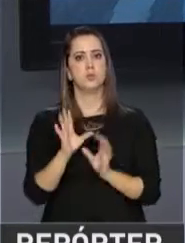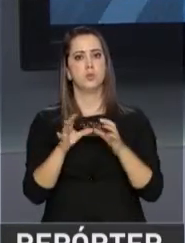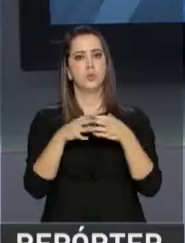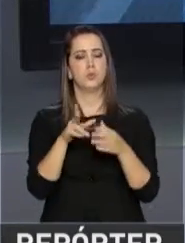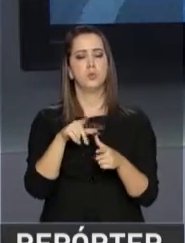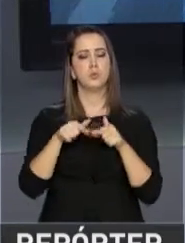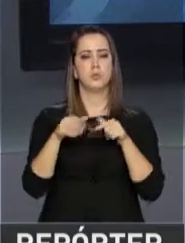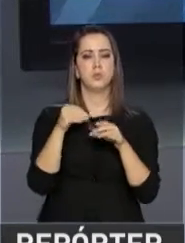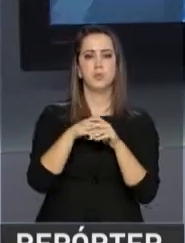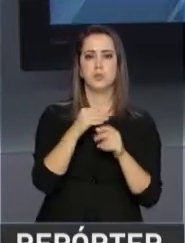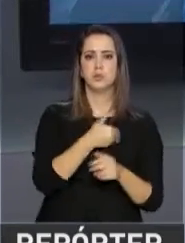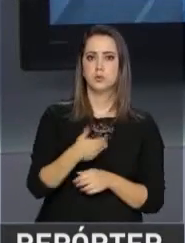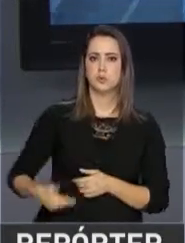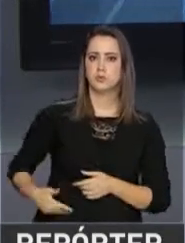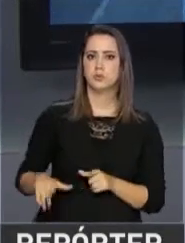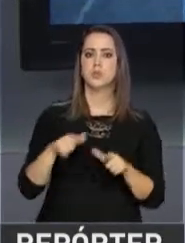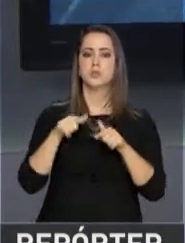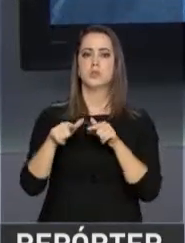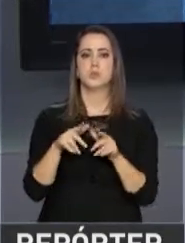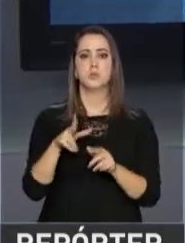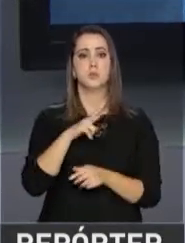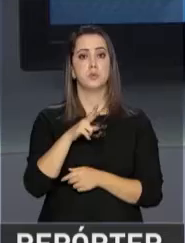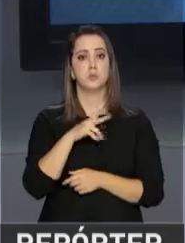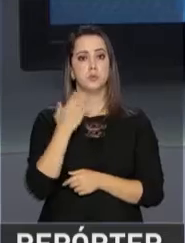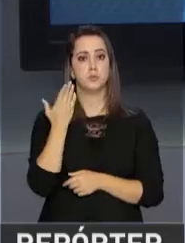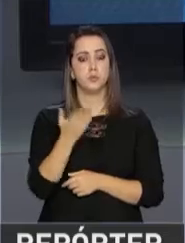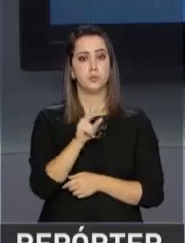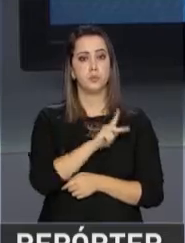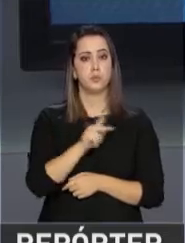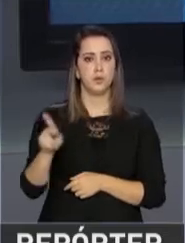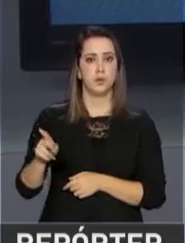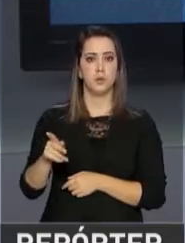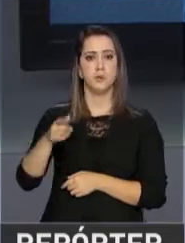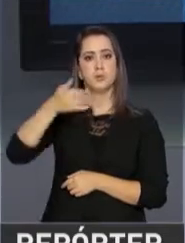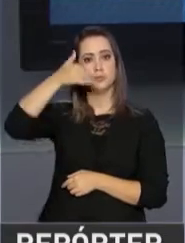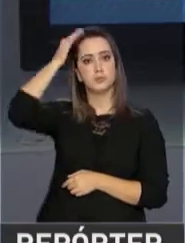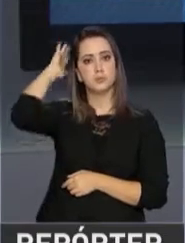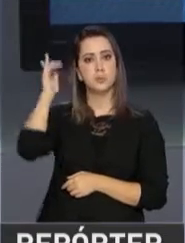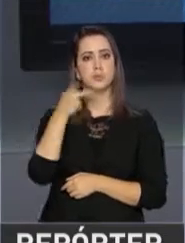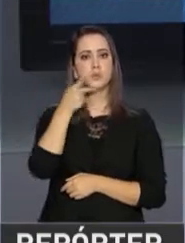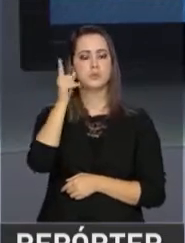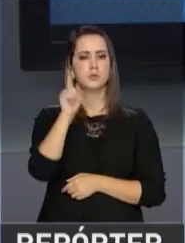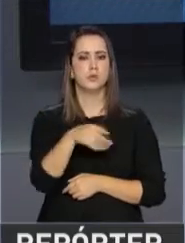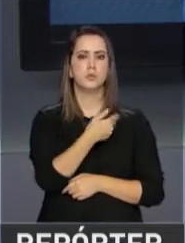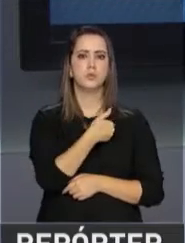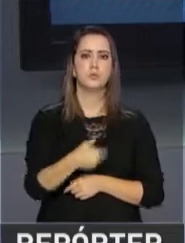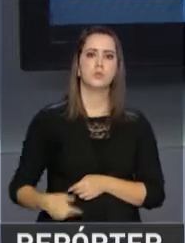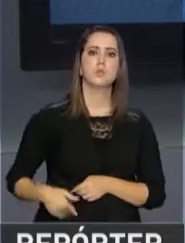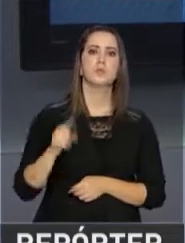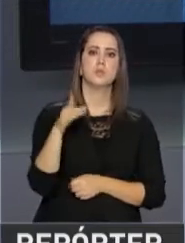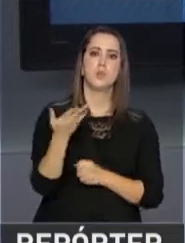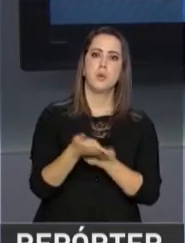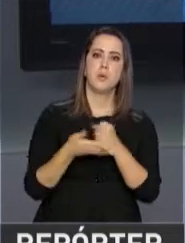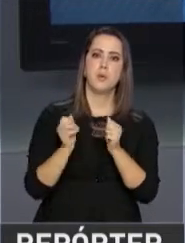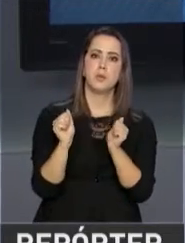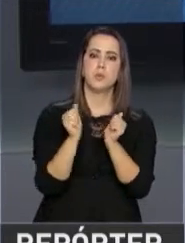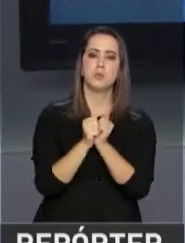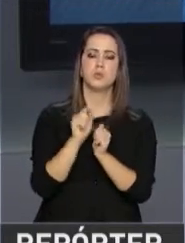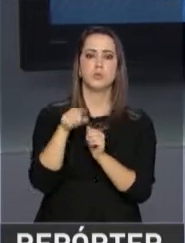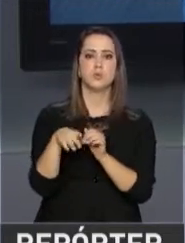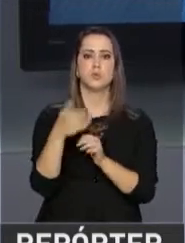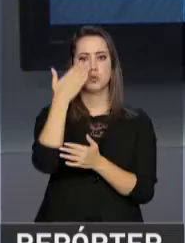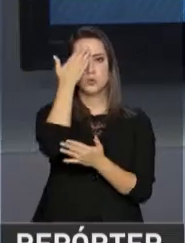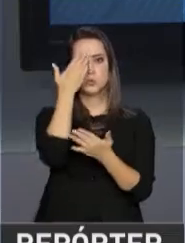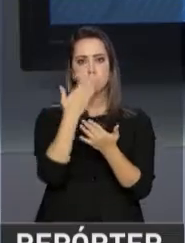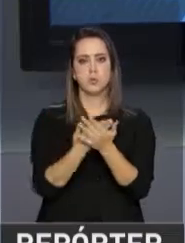funcionários públicos e trabalhadores da iniciativa privada o presidente da república michel temer disse que o governo ea base aliada estão